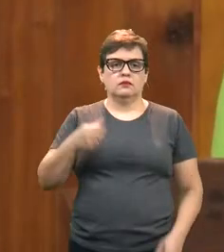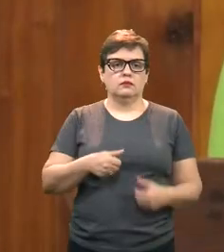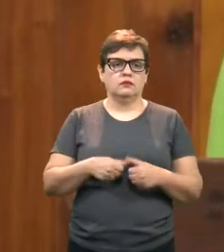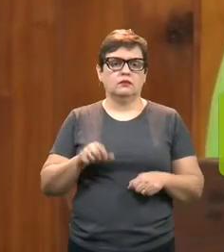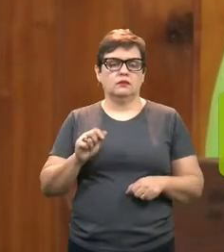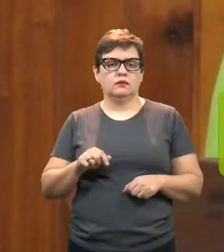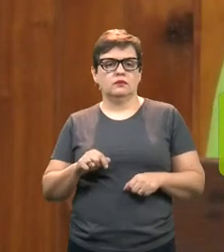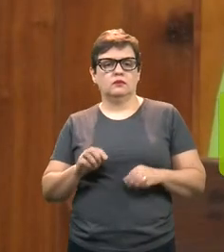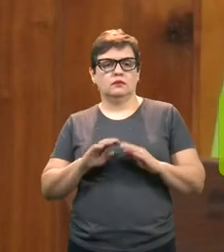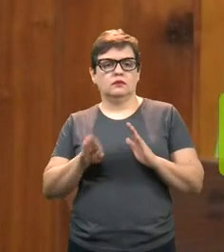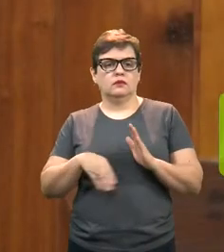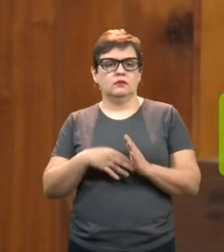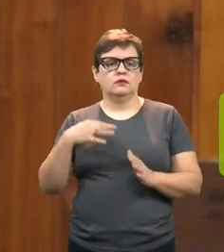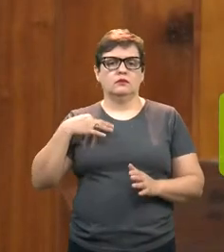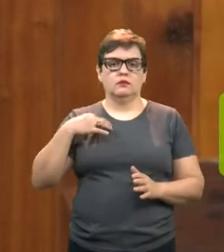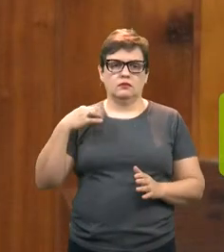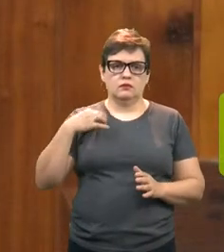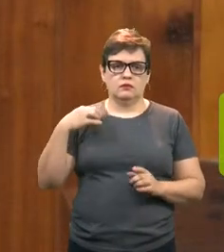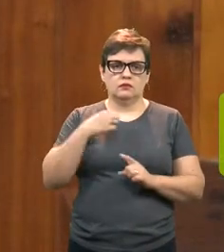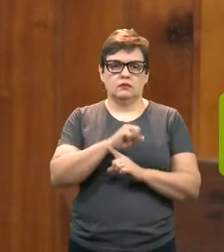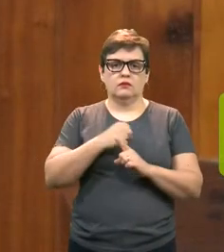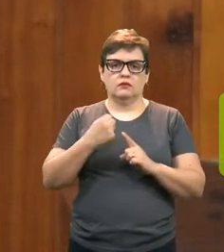nossos voluntários, sociedade civil,